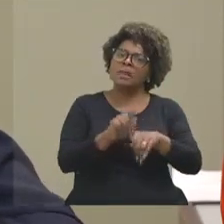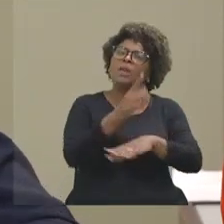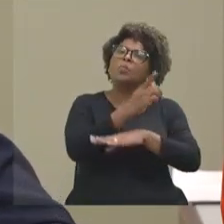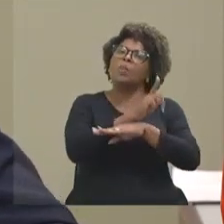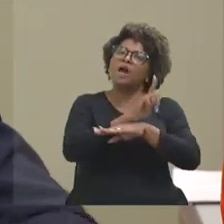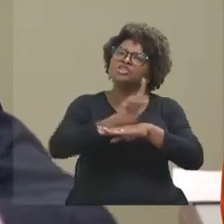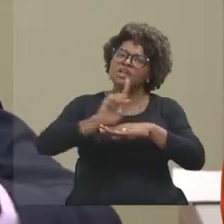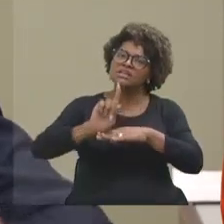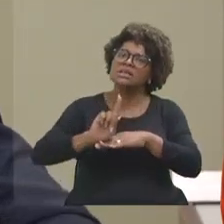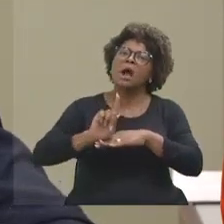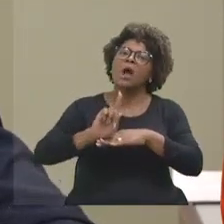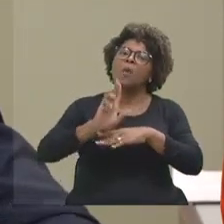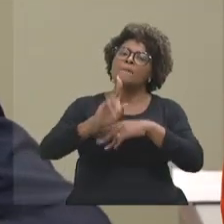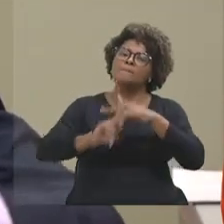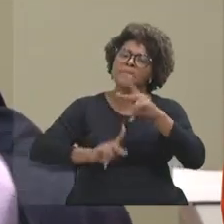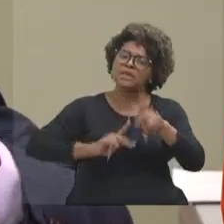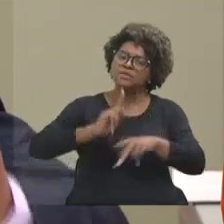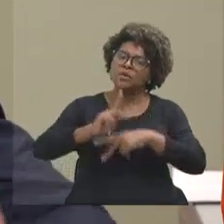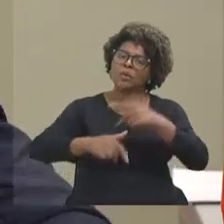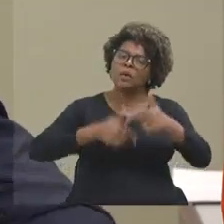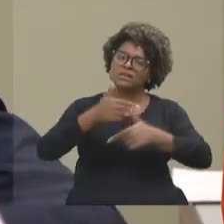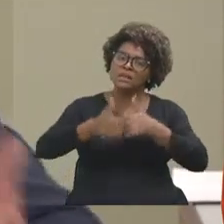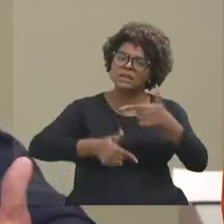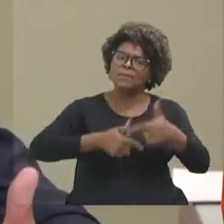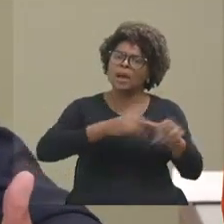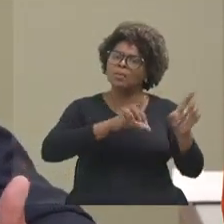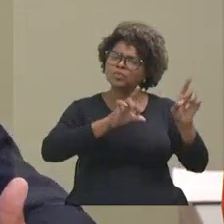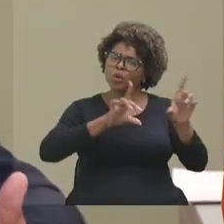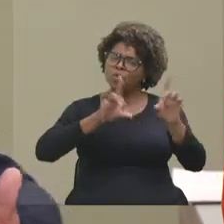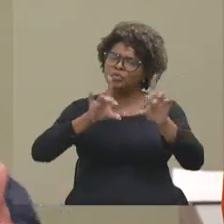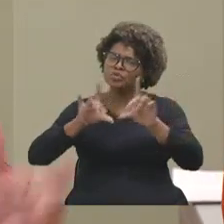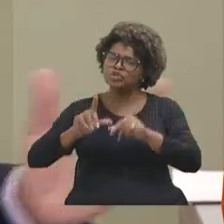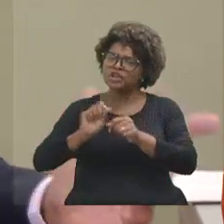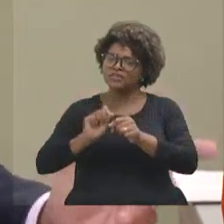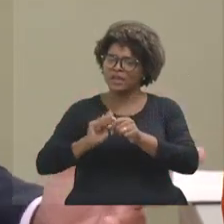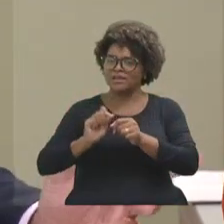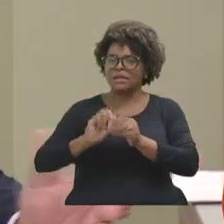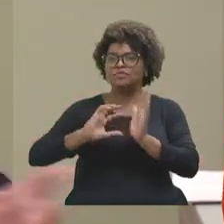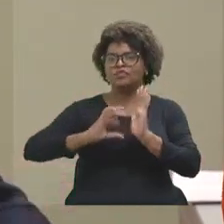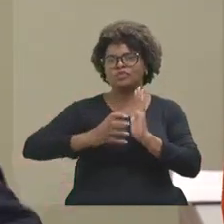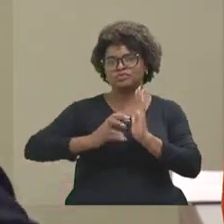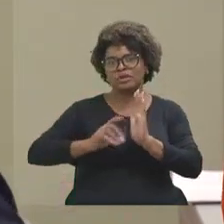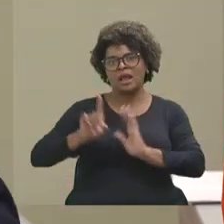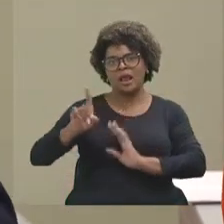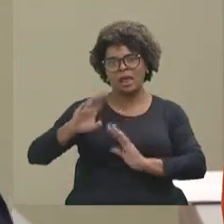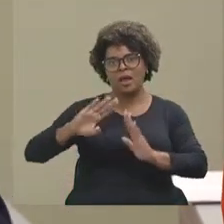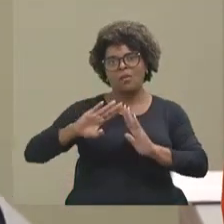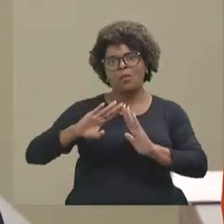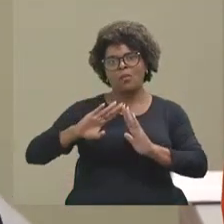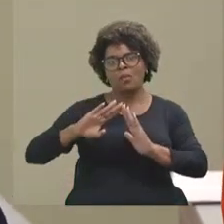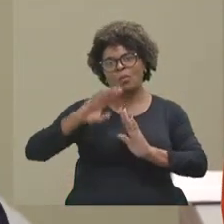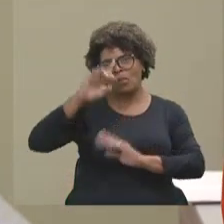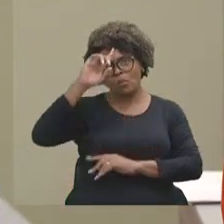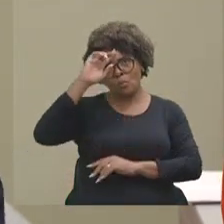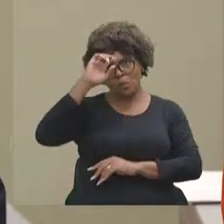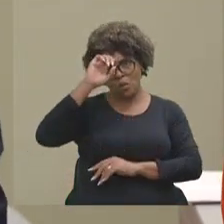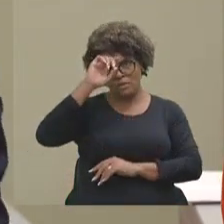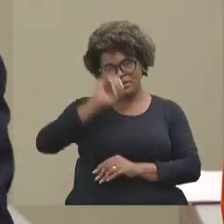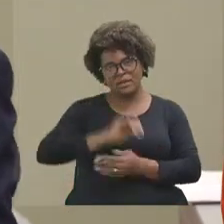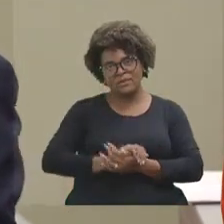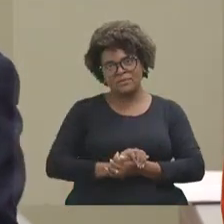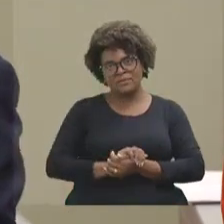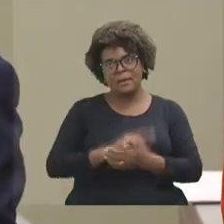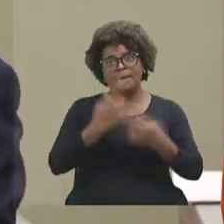ali no dia a dia operando o hospital fazendo o hospital funcionar eu acho que temos que primeiramente saber